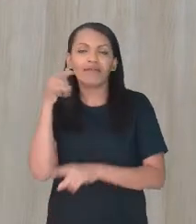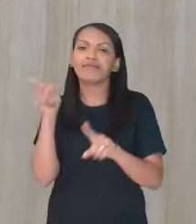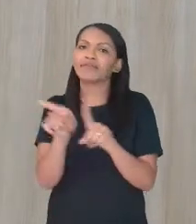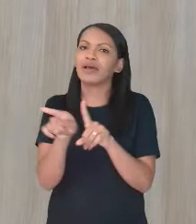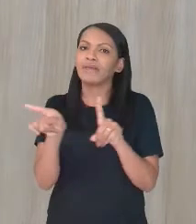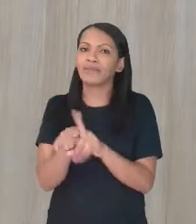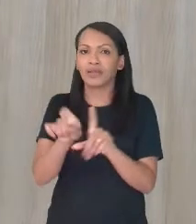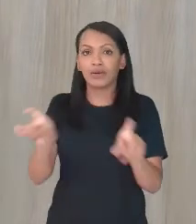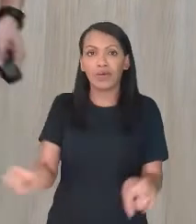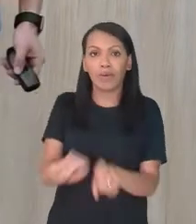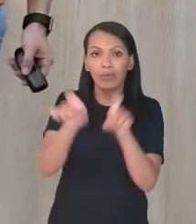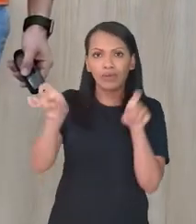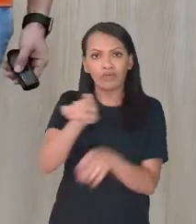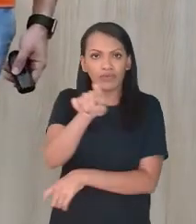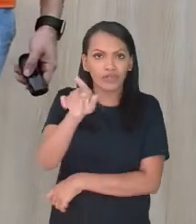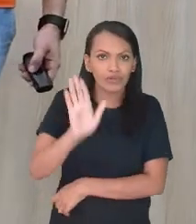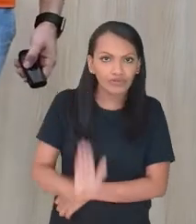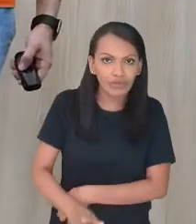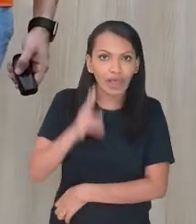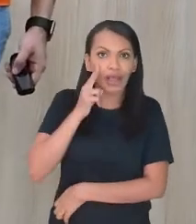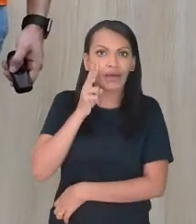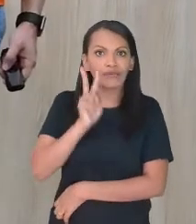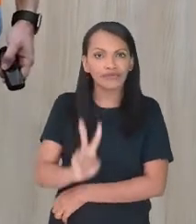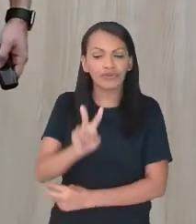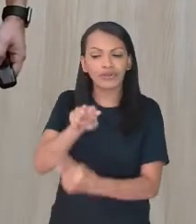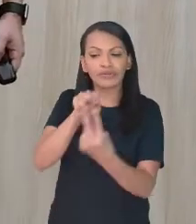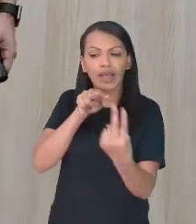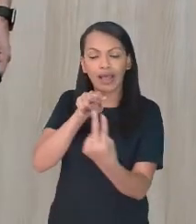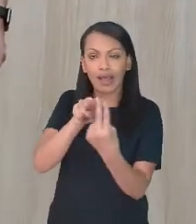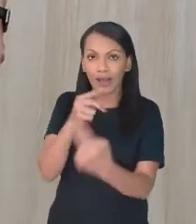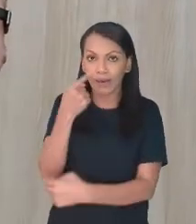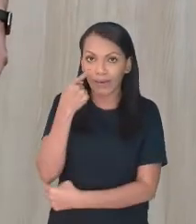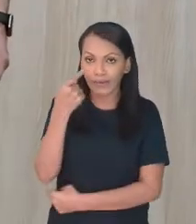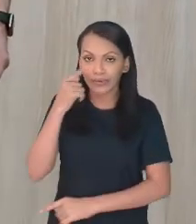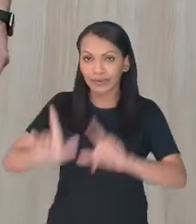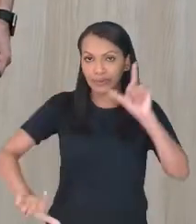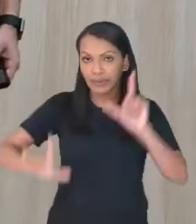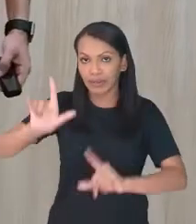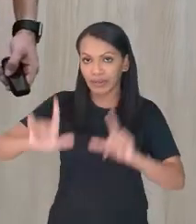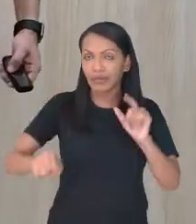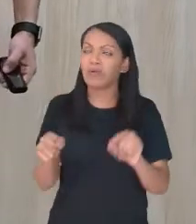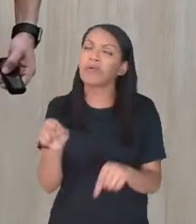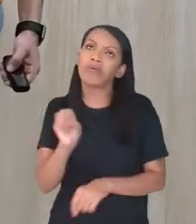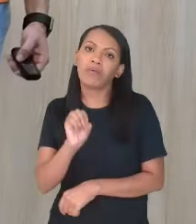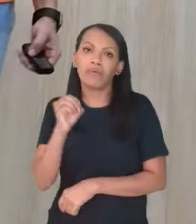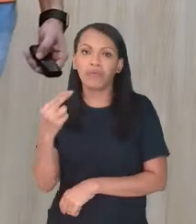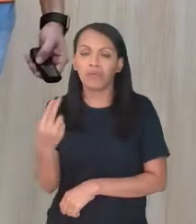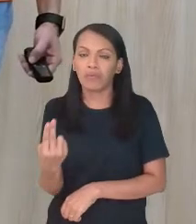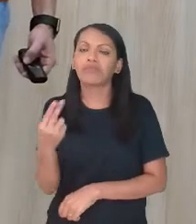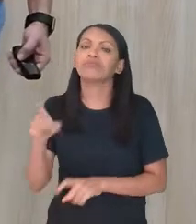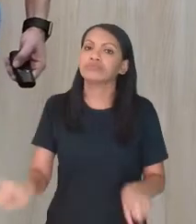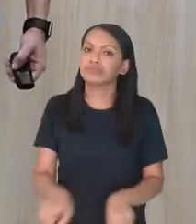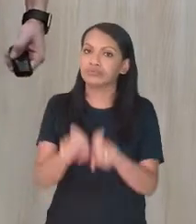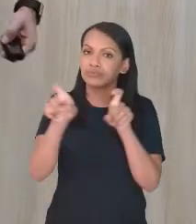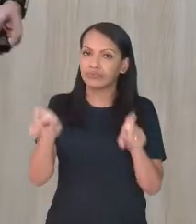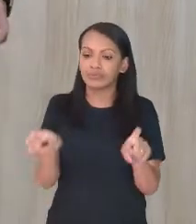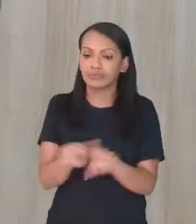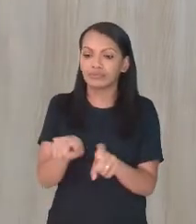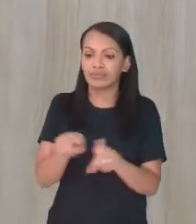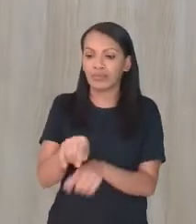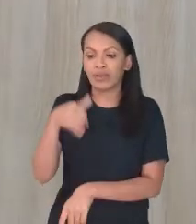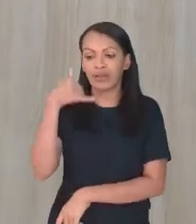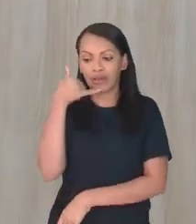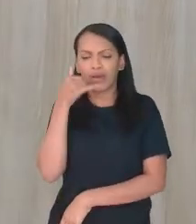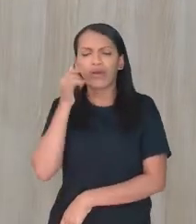Então, se você já está assistindo essa aula aí através do computador ou através do celular, é porque